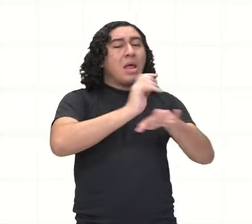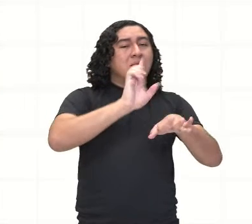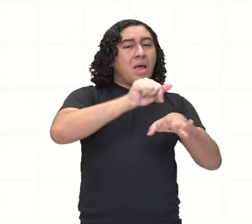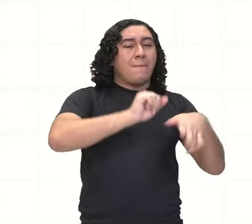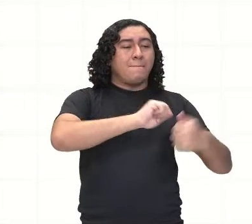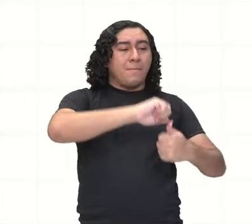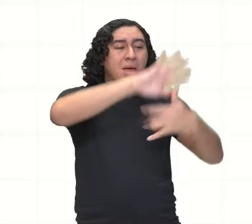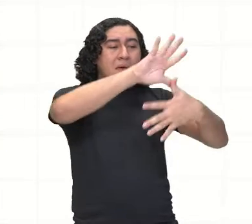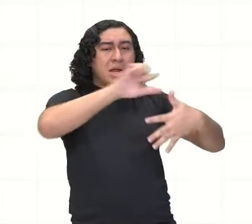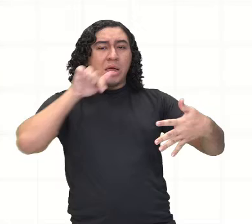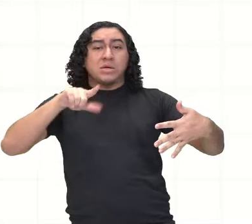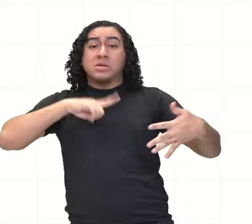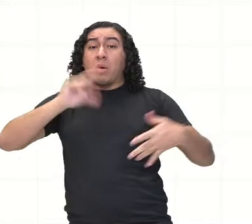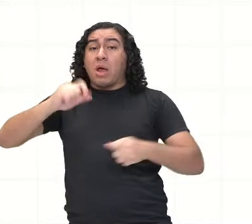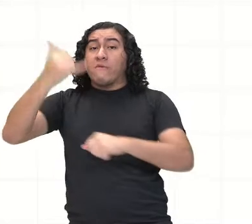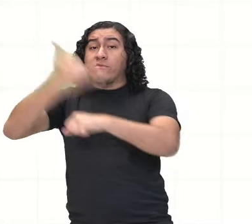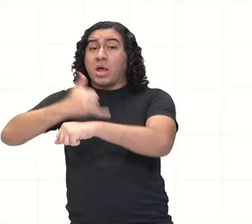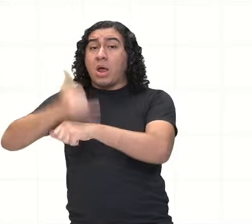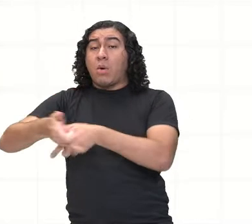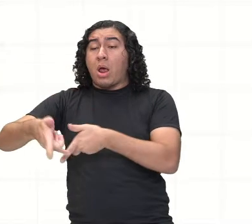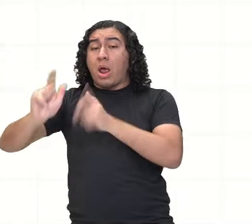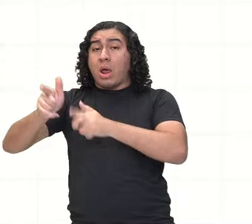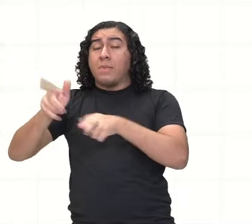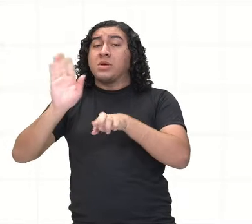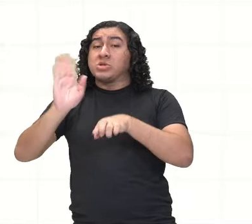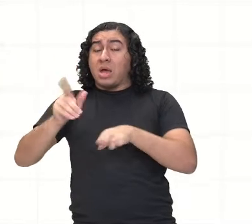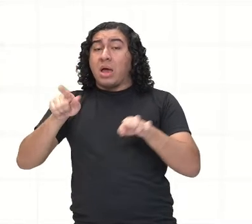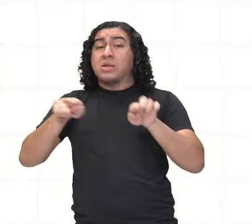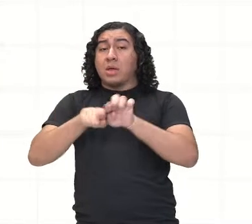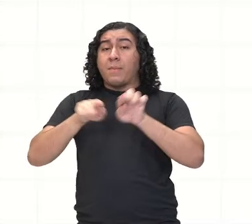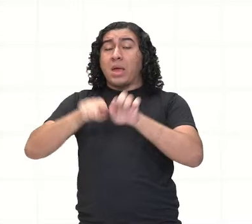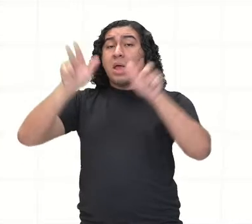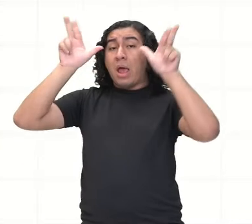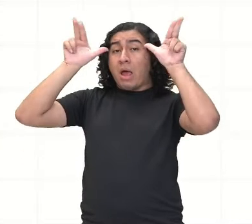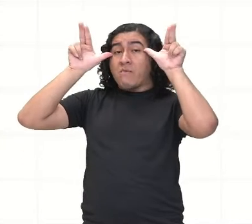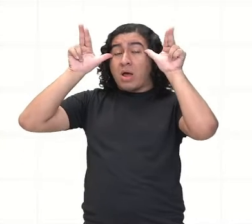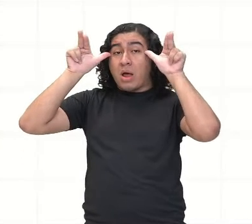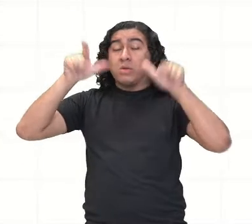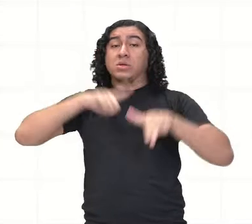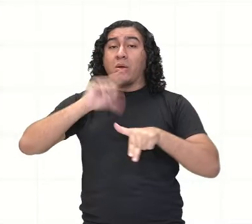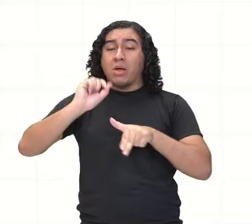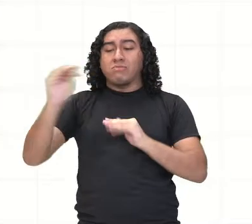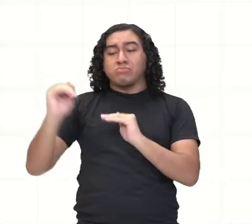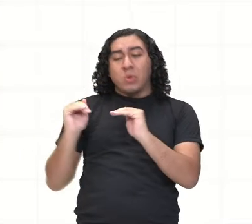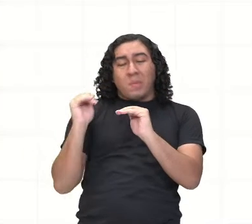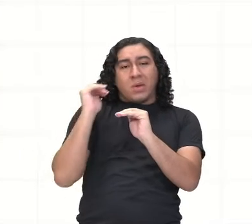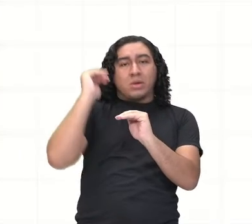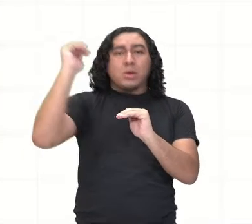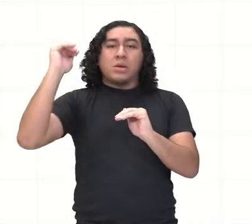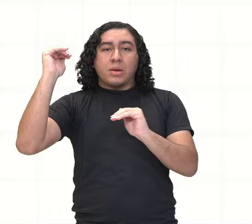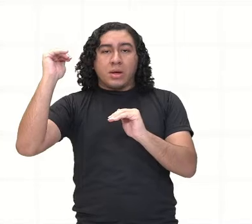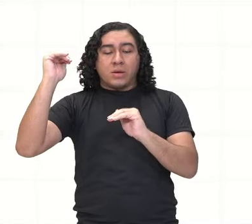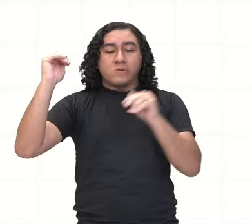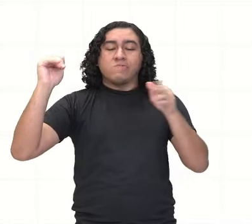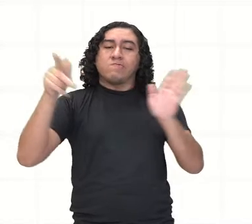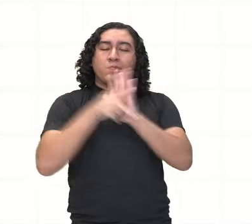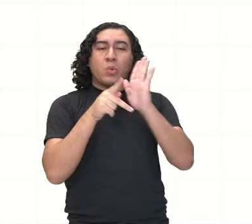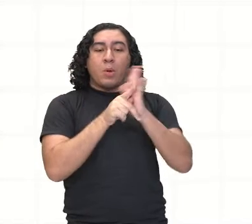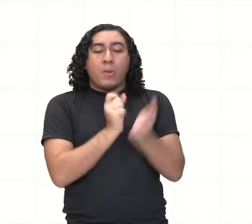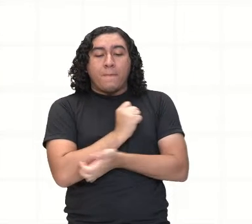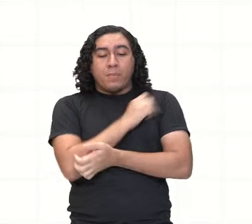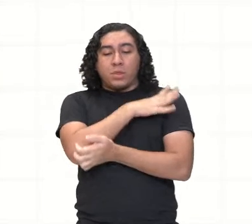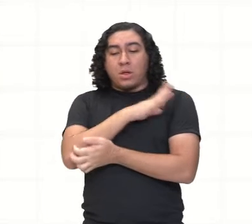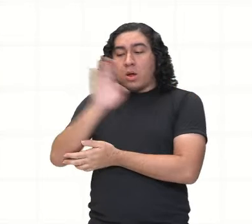vai chegar munido com cavalos, que é um animal que vai dar uma superioridade bélica aos exércitos